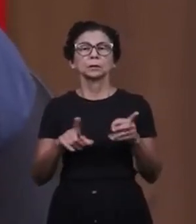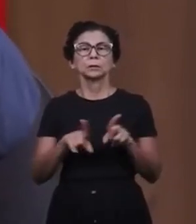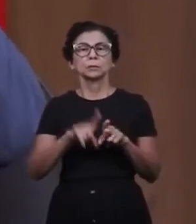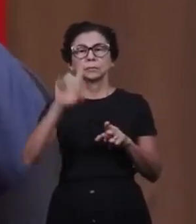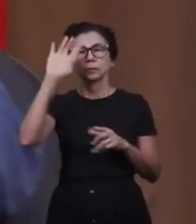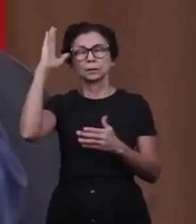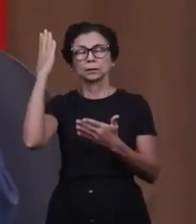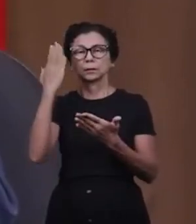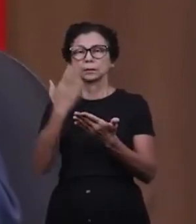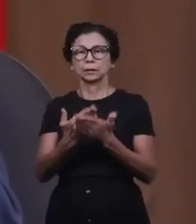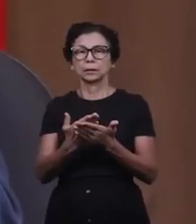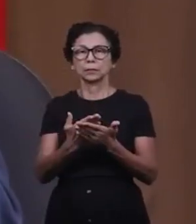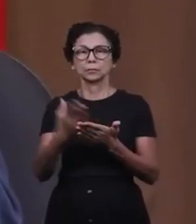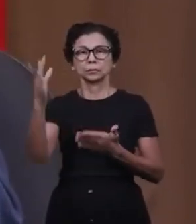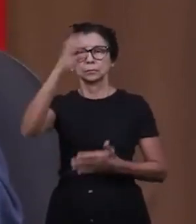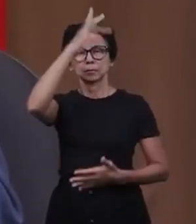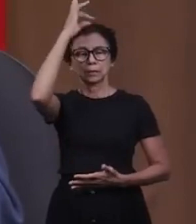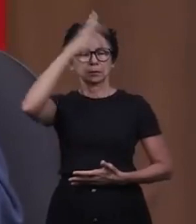Santo.